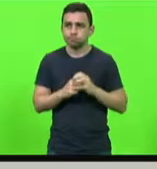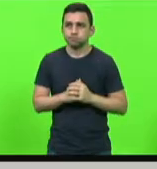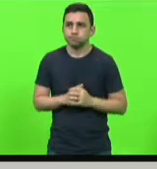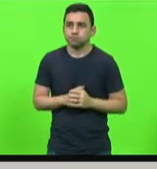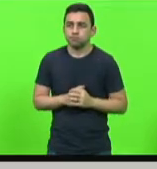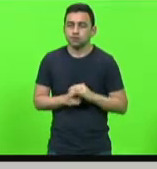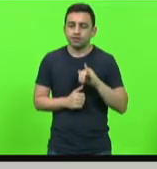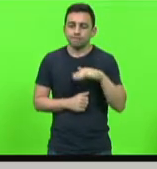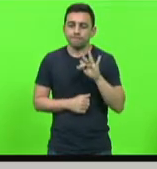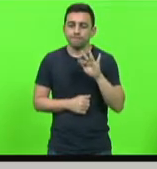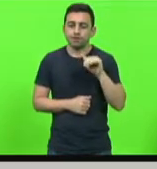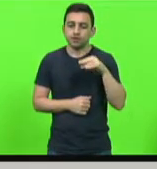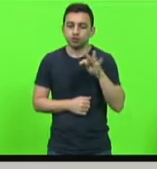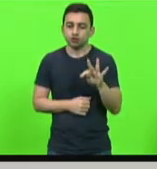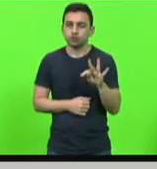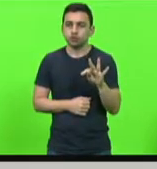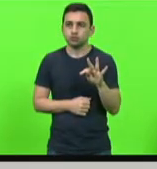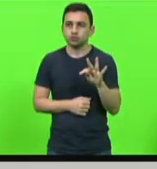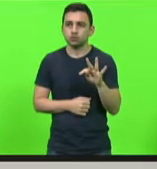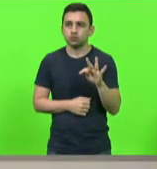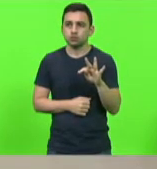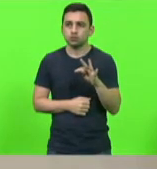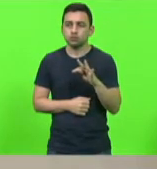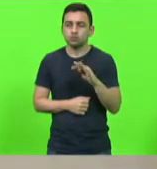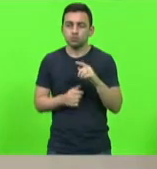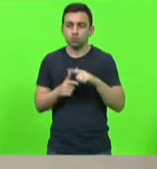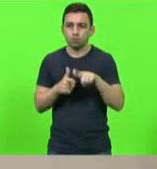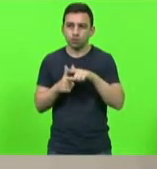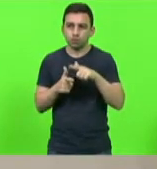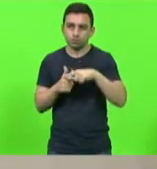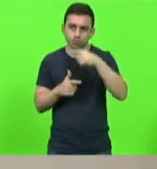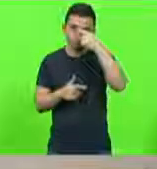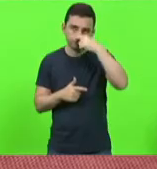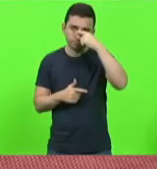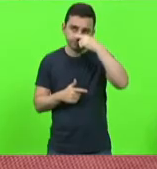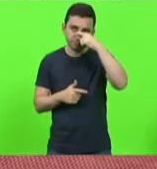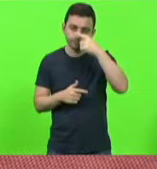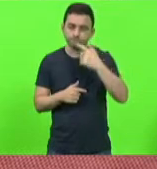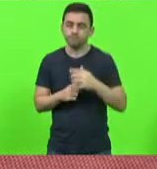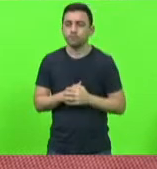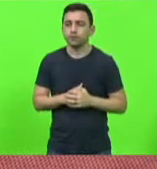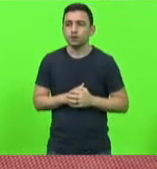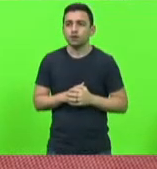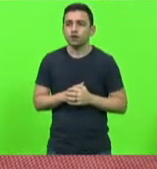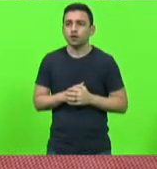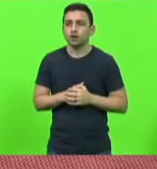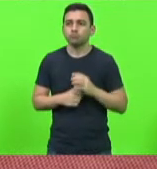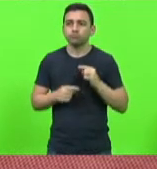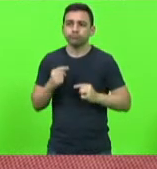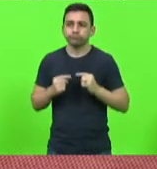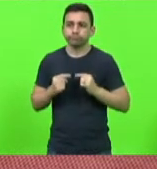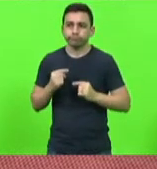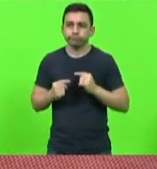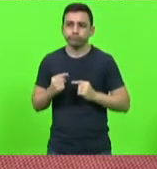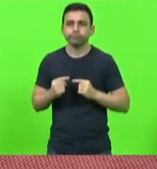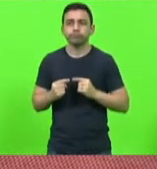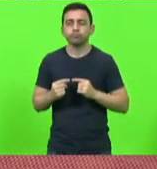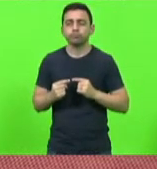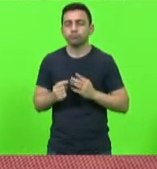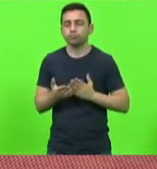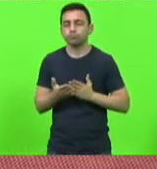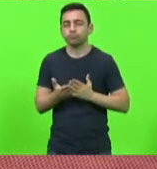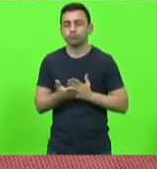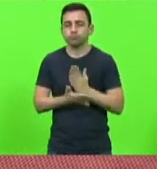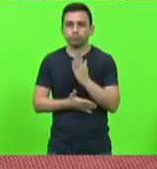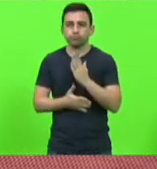de um infante, que encontrava-se com as vias aéreas obstruídas. Em discussão, não havendo quem queira discutir, em votação, deputados que aprovam,